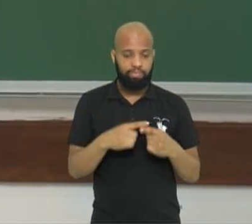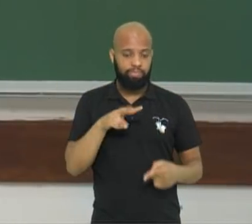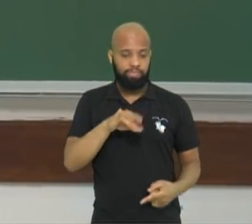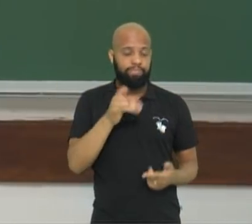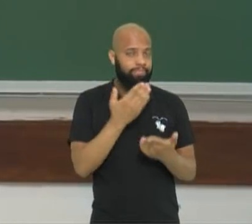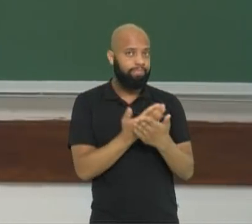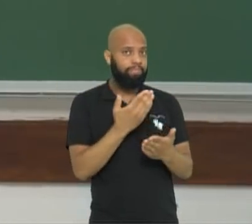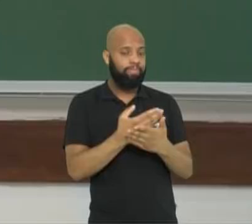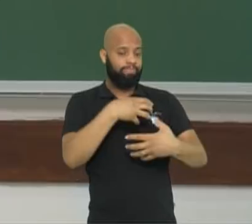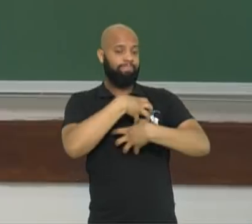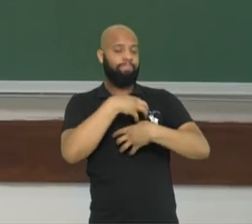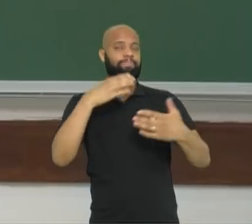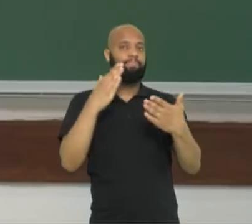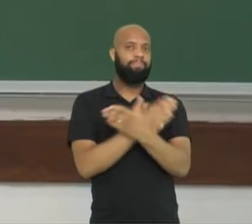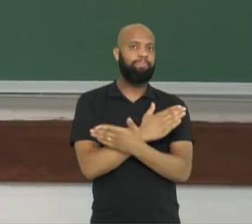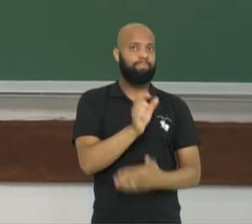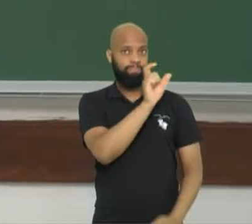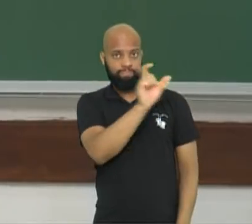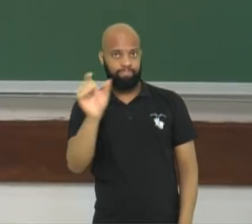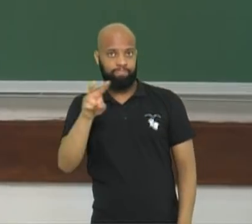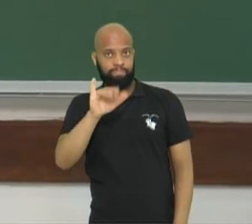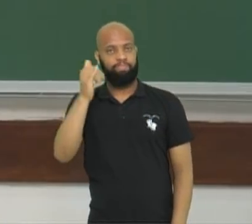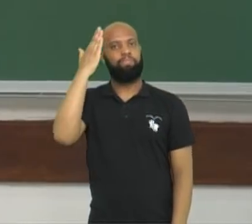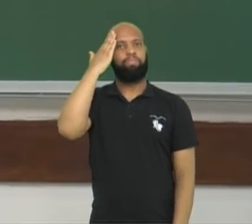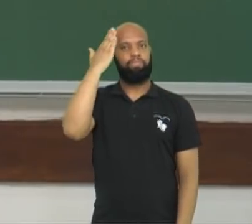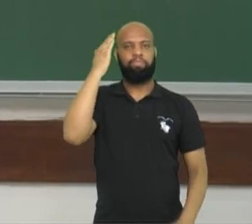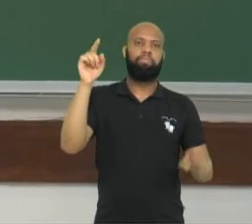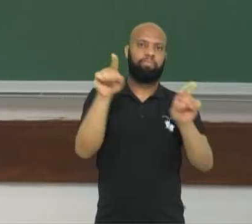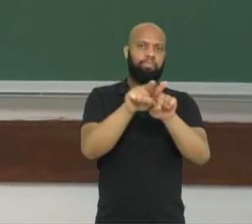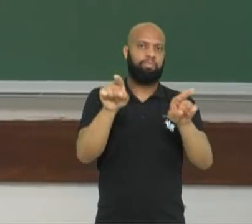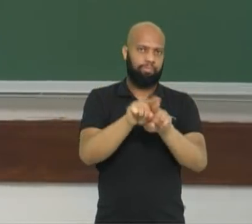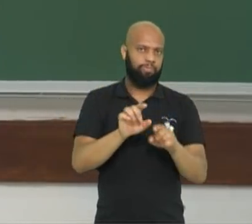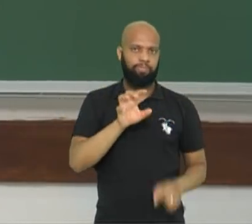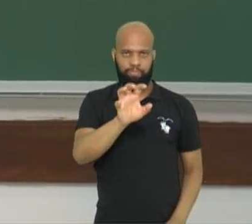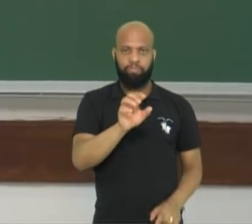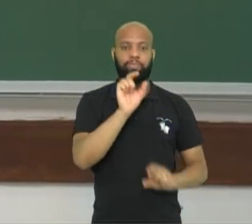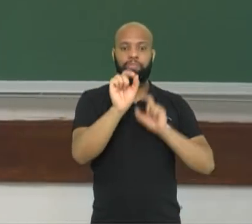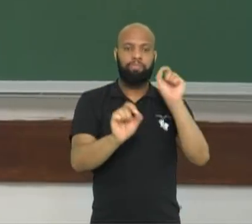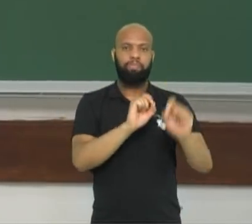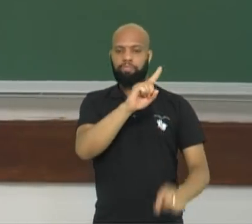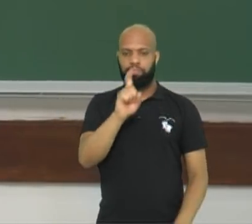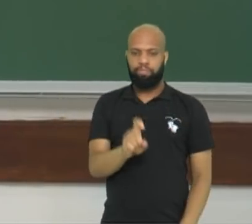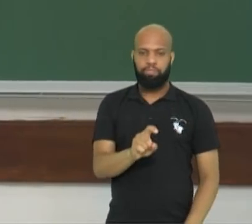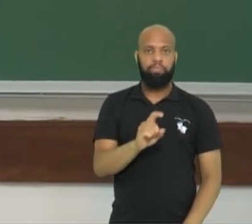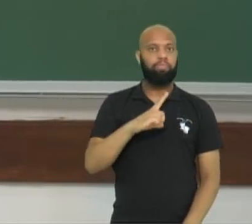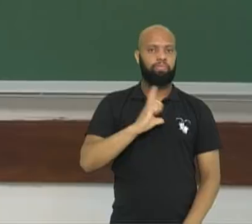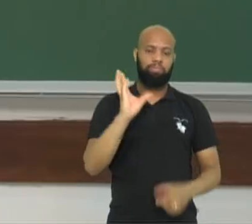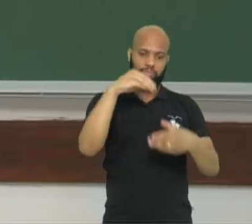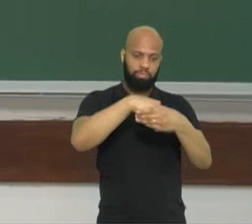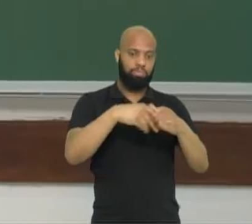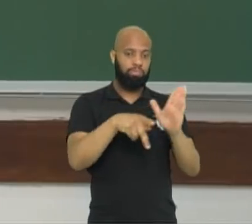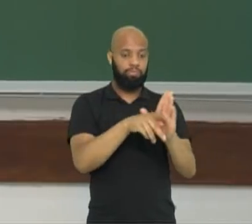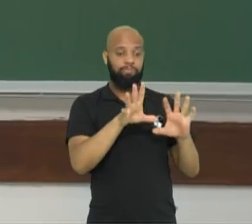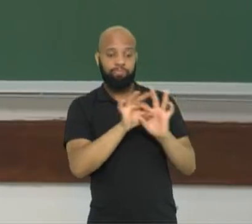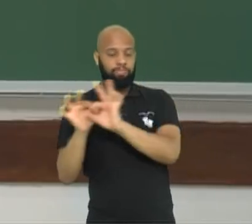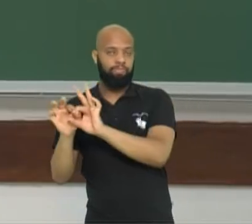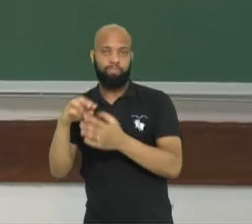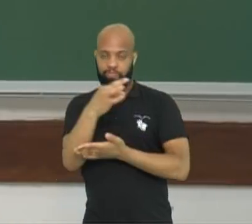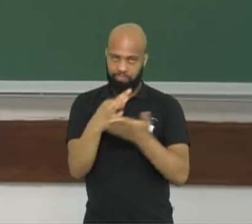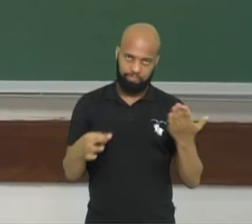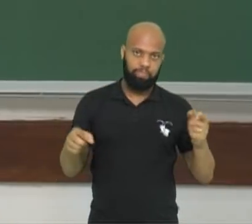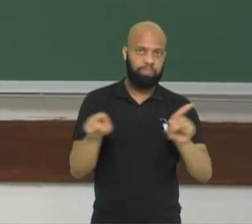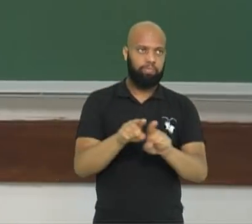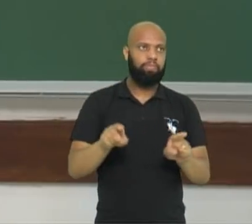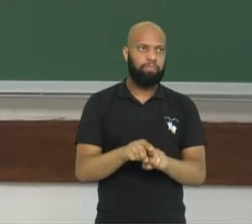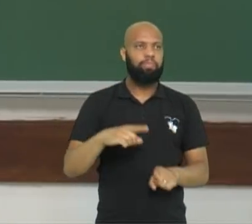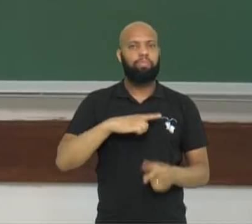sentidos de algumas palavras e você vai ficar sabendo, então, né, o que elas representam dentro do texto, né, e